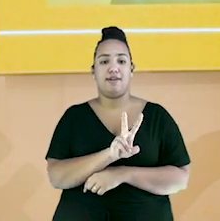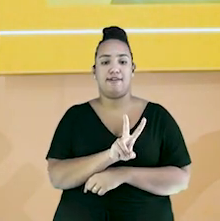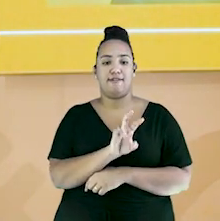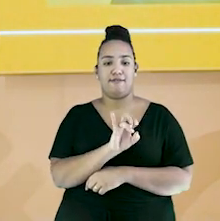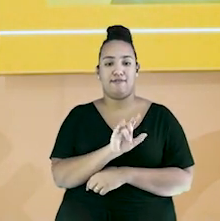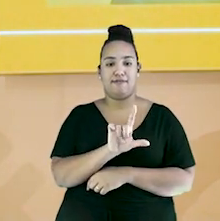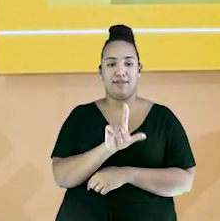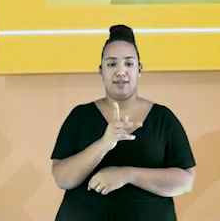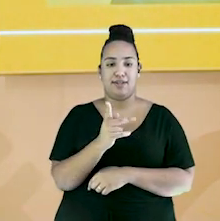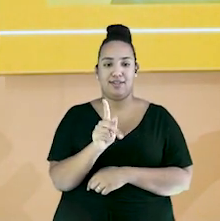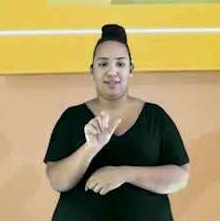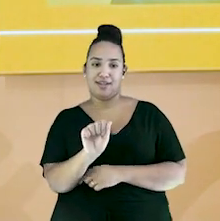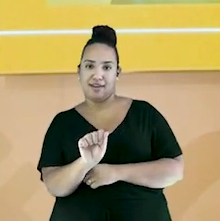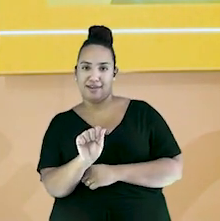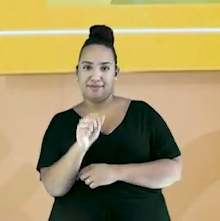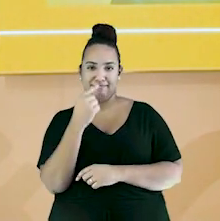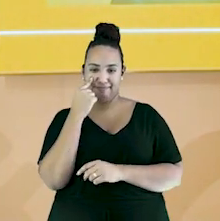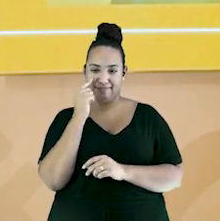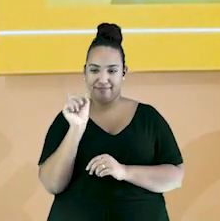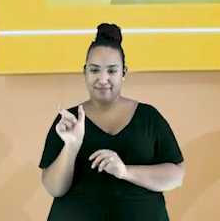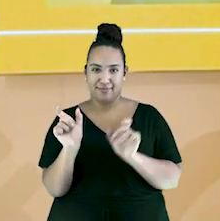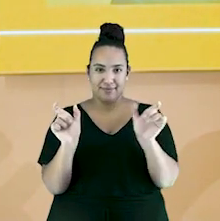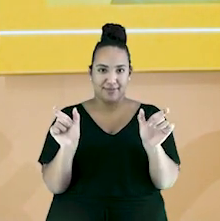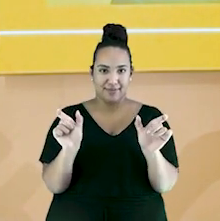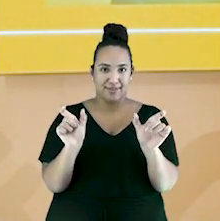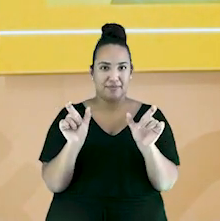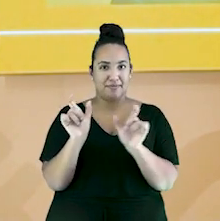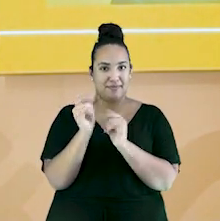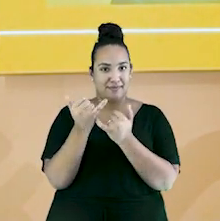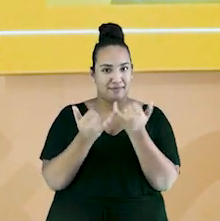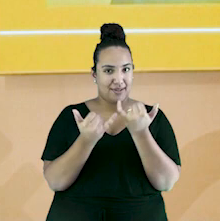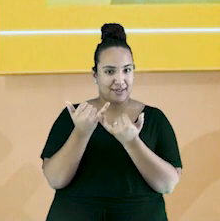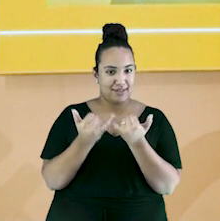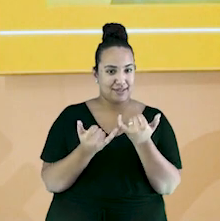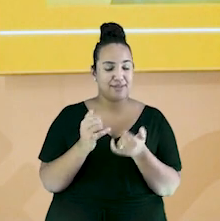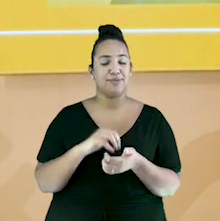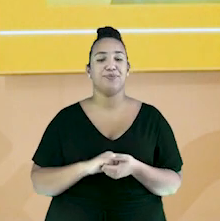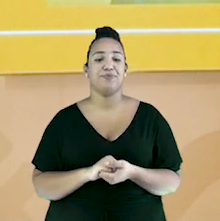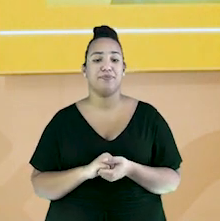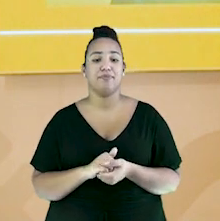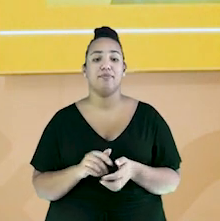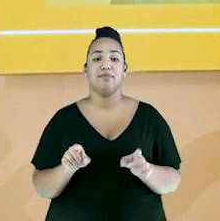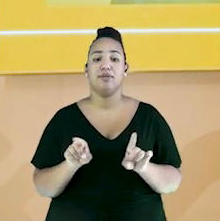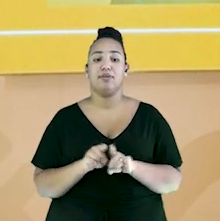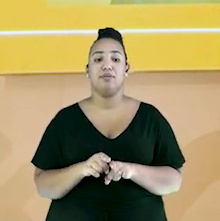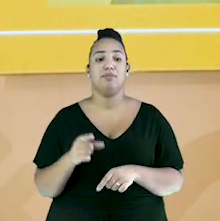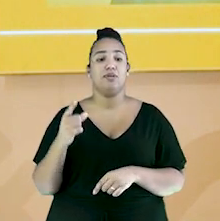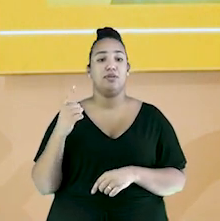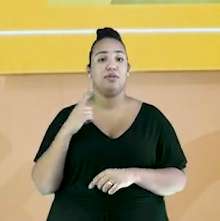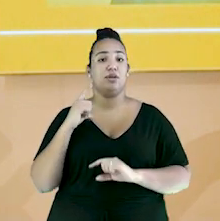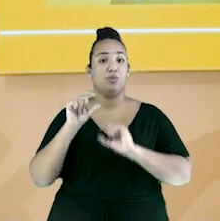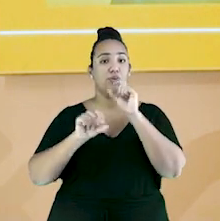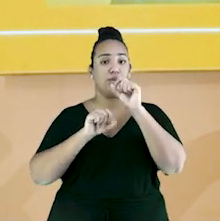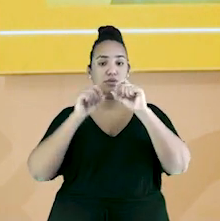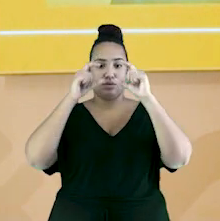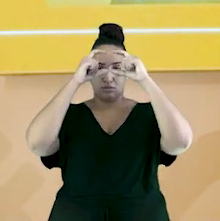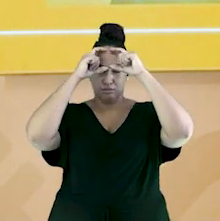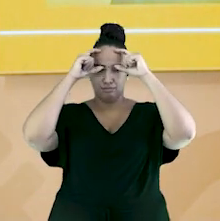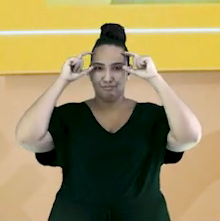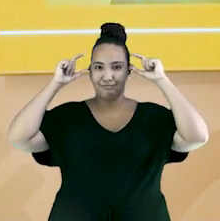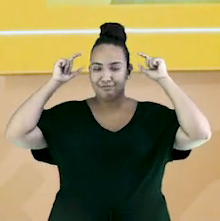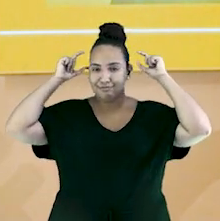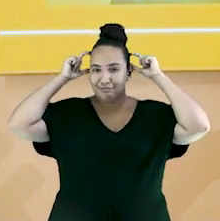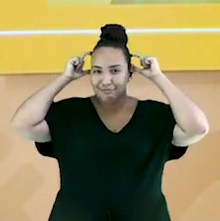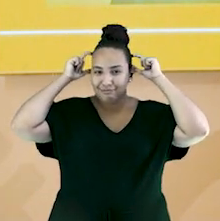feito um trocadilho com seu nome, Mulher Maravilha, Mulher Maravilha. Também há a presença da icônica tiara da personagem,